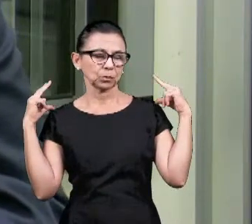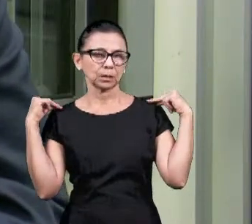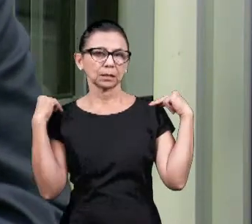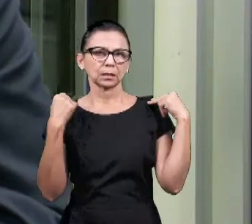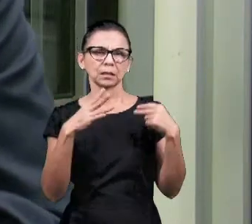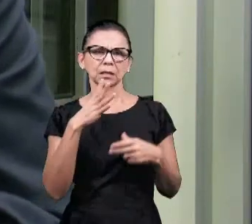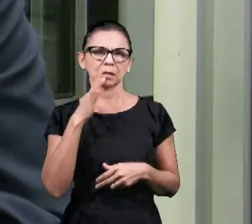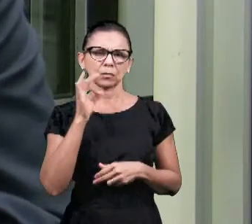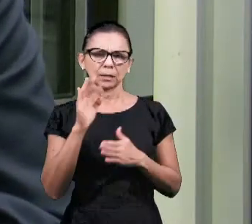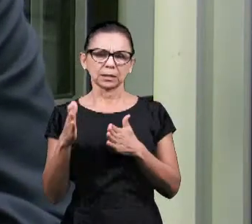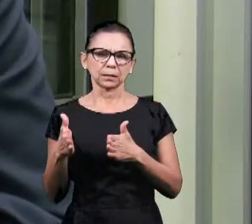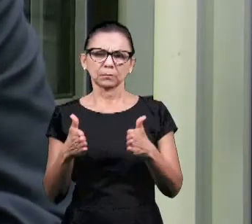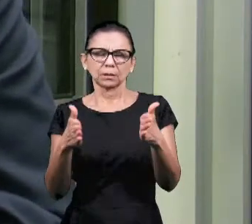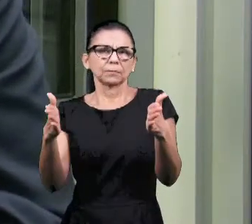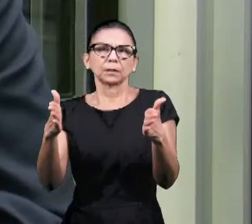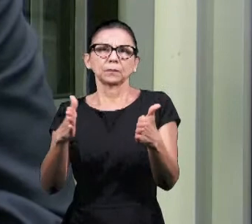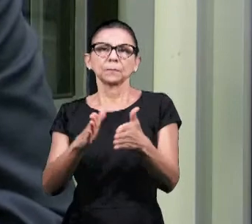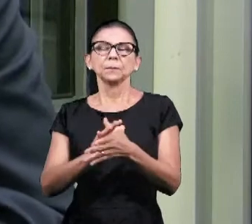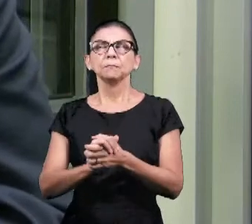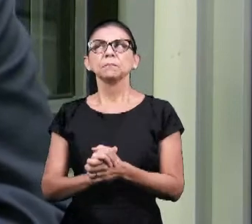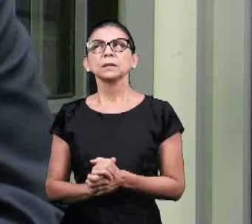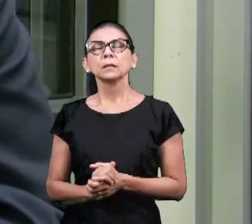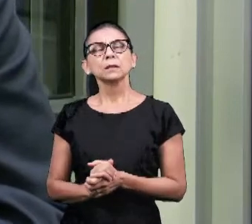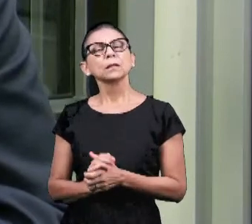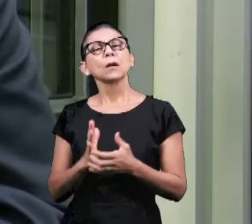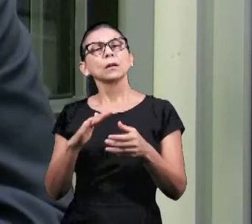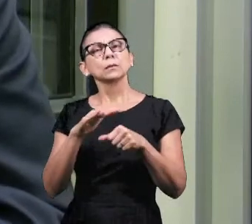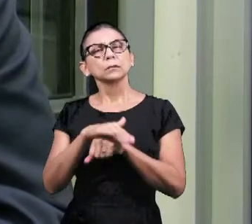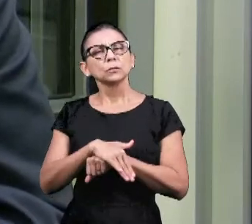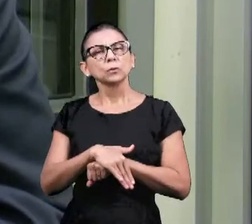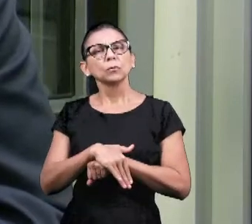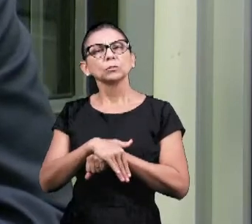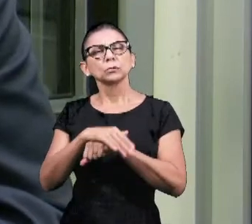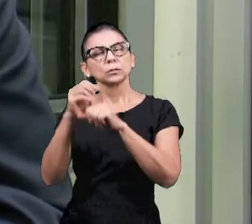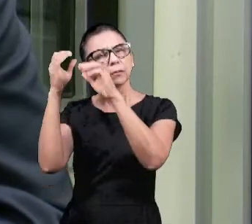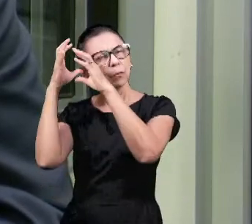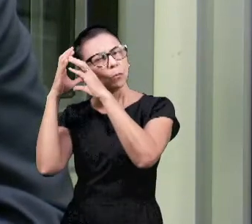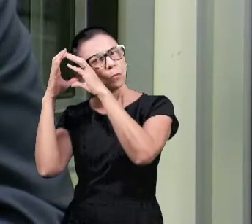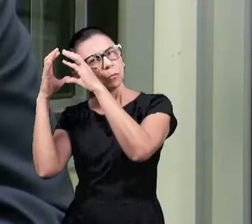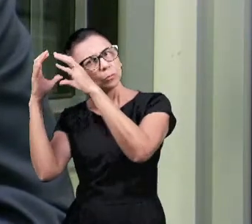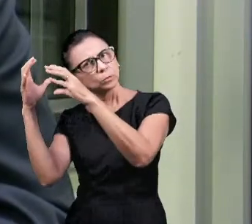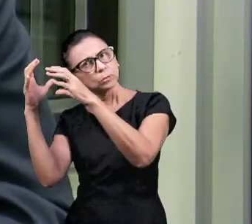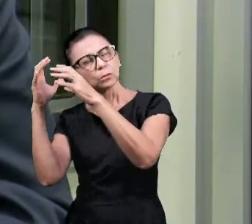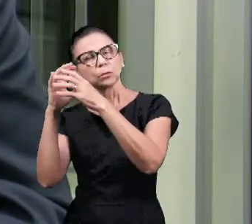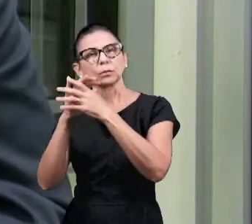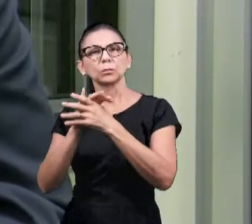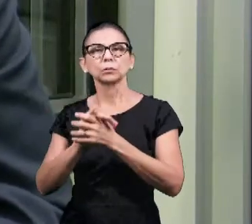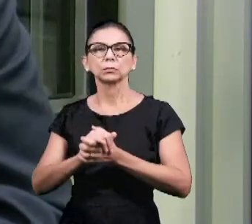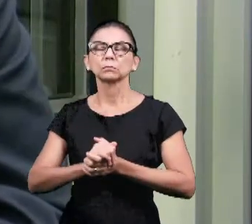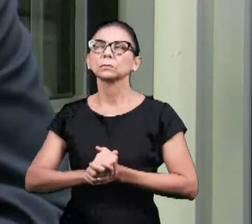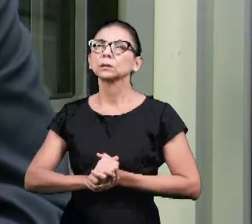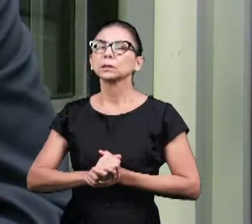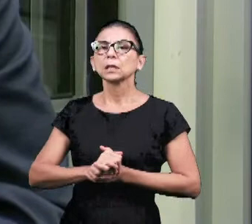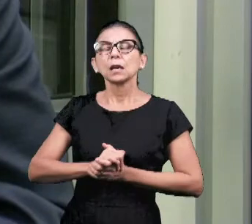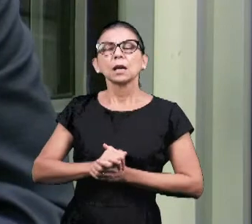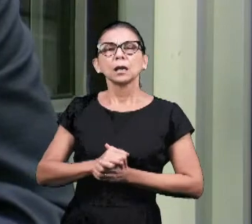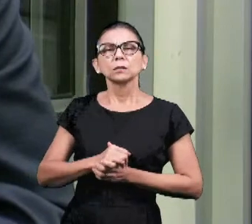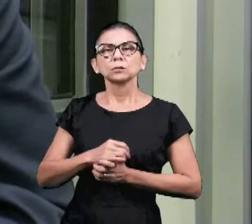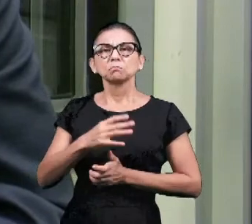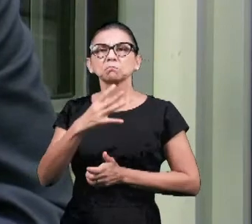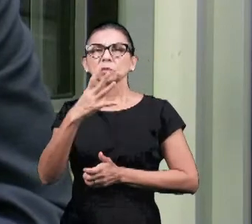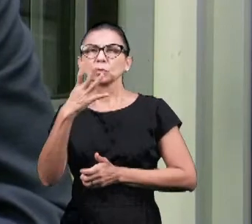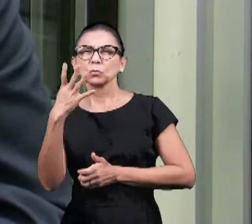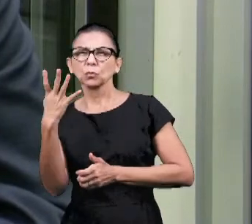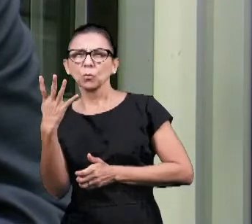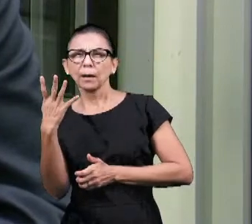naquela noite eu tive um sonho. E eu sonhei que estava um grupo de uns 3 ou 4 pastores,